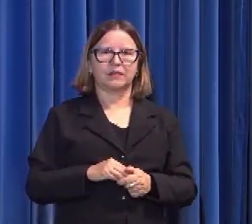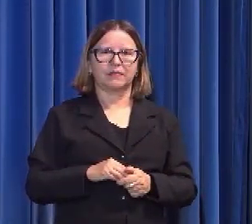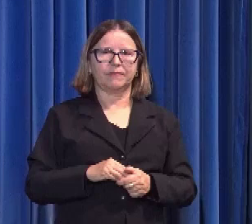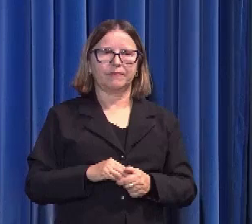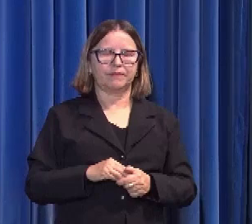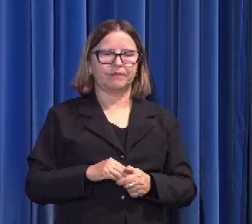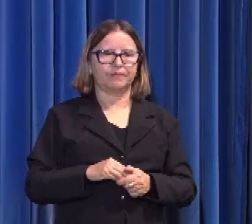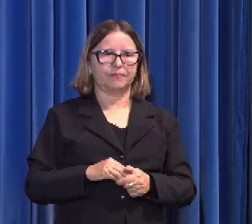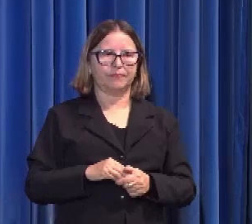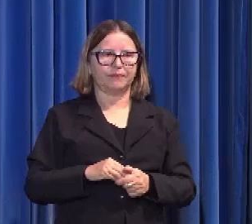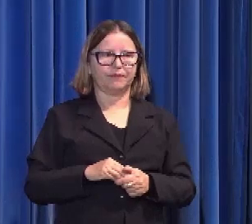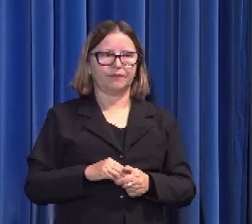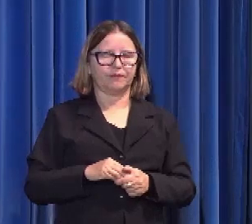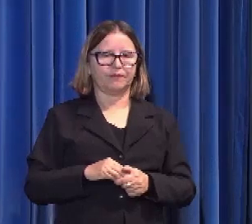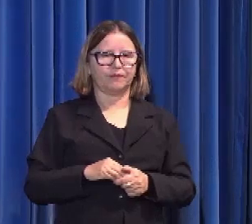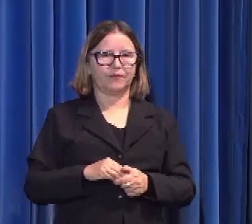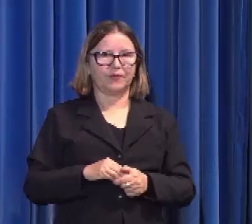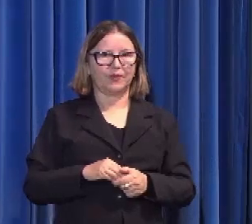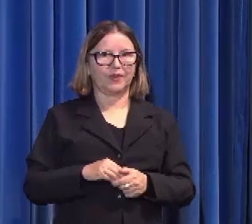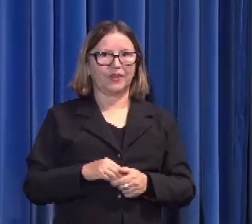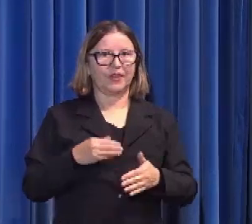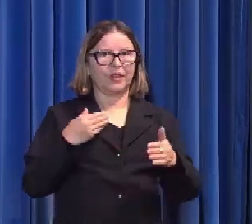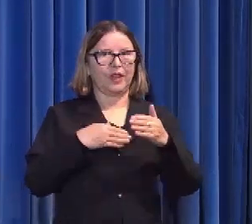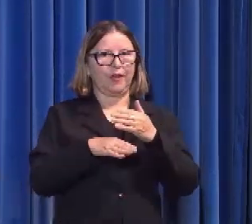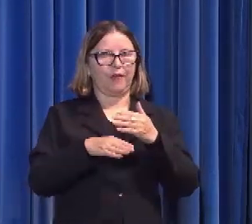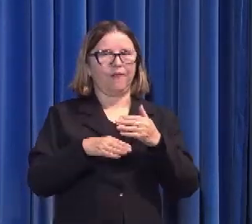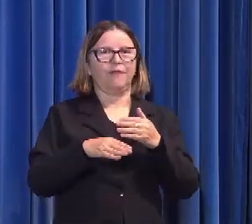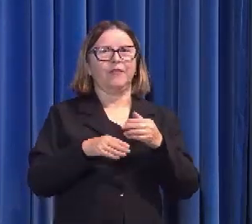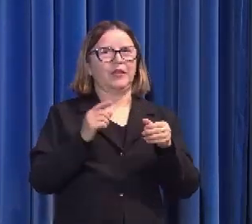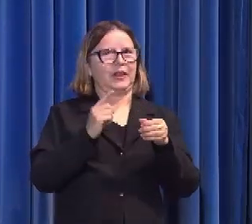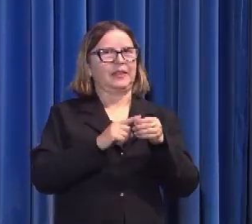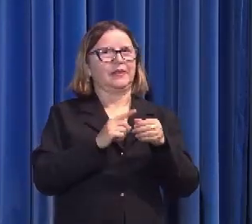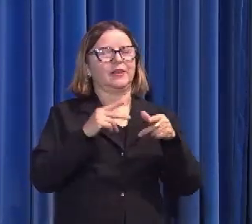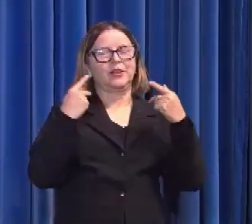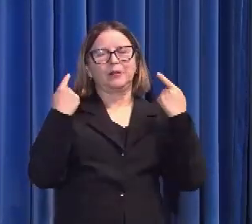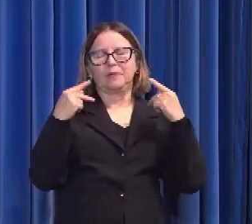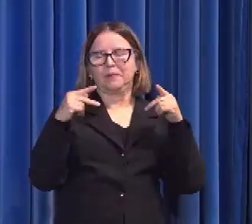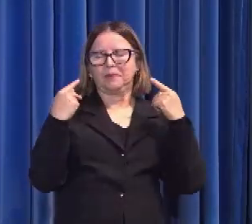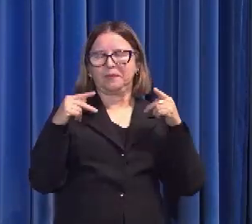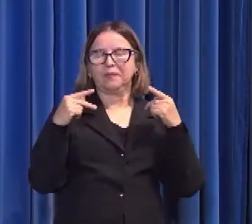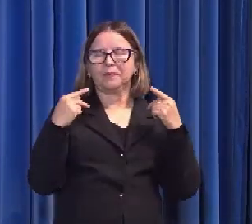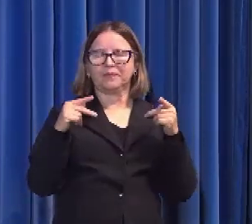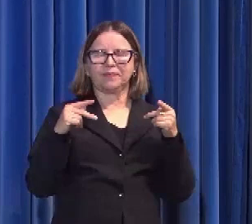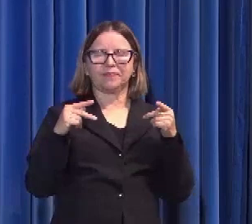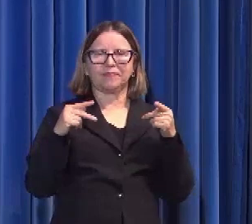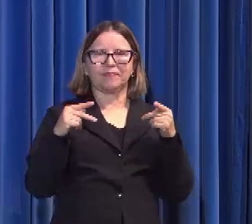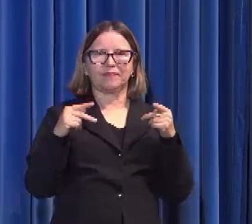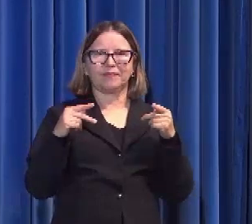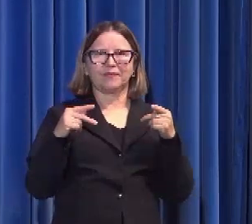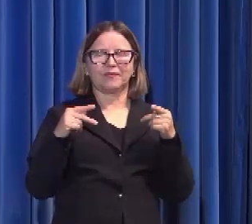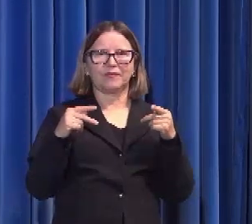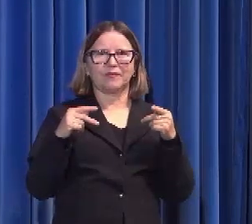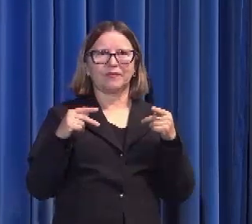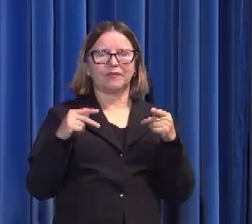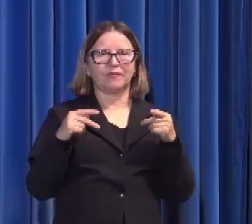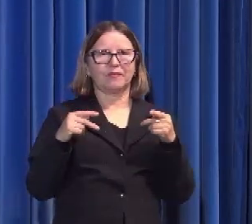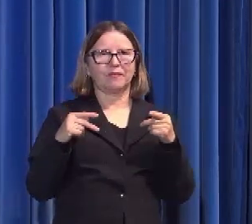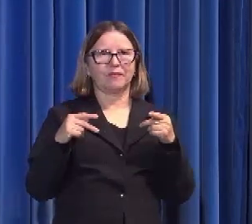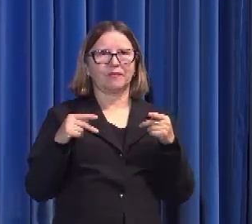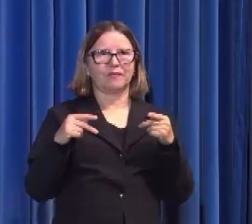e lá Fui pregar Max tarde aí um tempo pregando uma cidade a esposa começou a